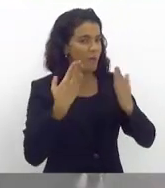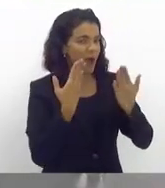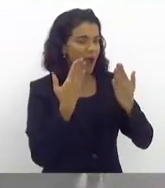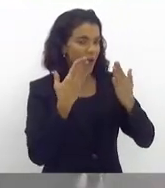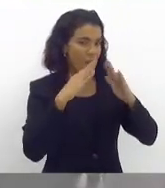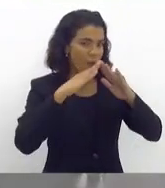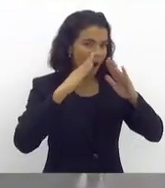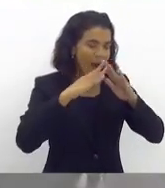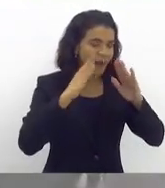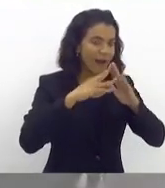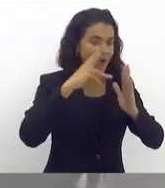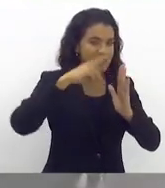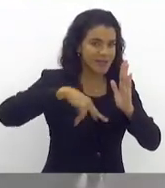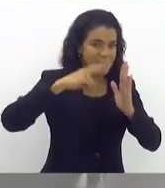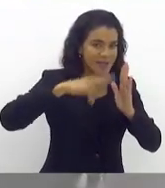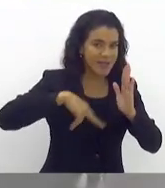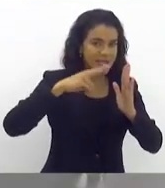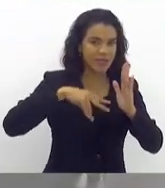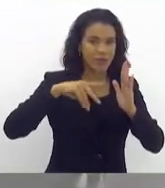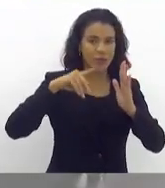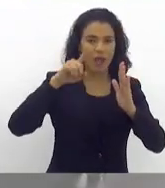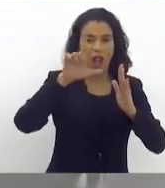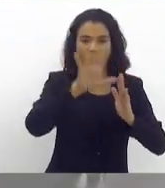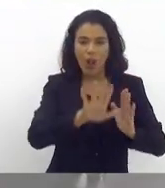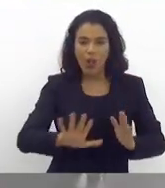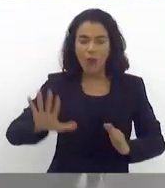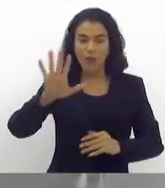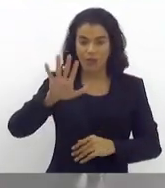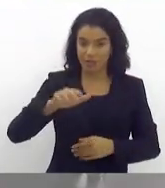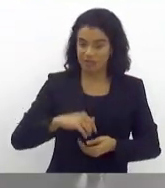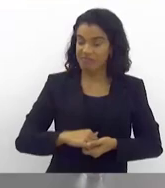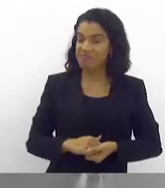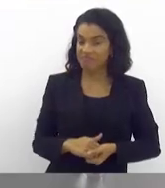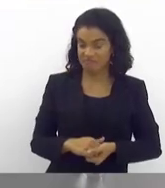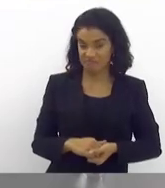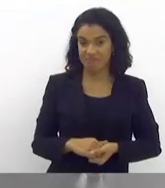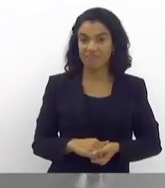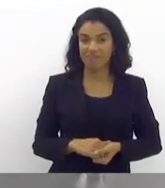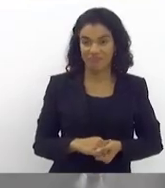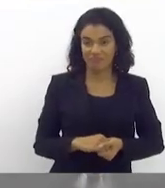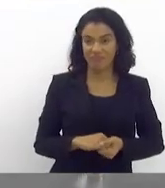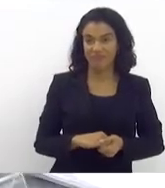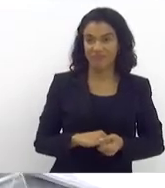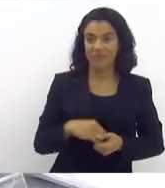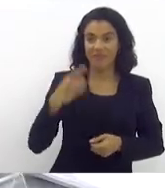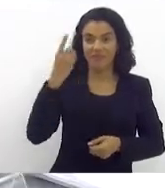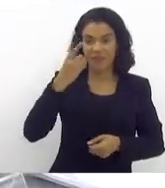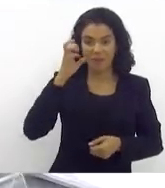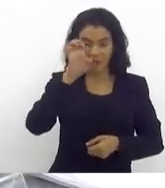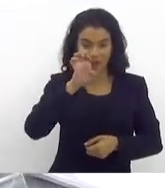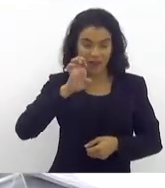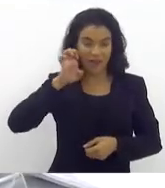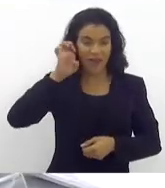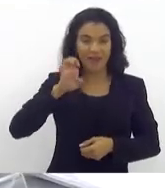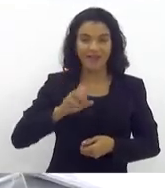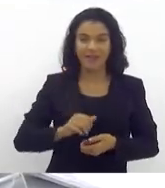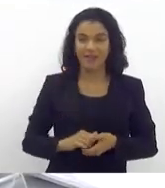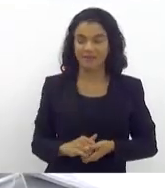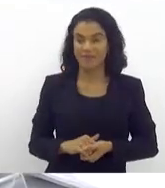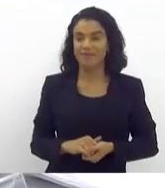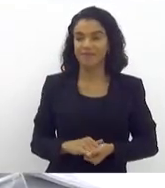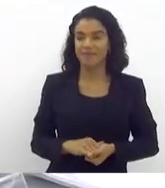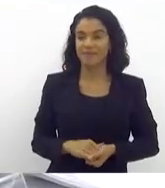de leitura lúdica. É isso aí. Deputada Élica, sempre erudita. É isso.